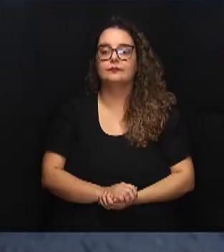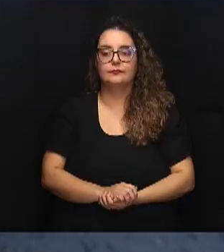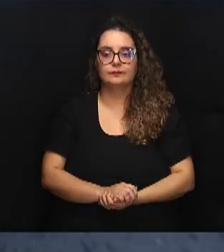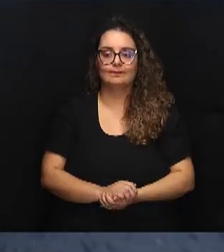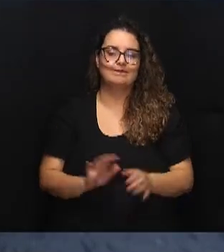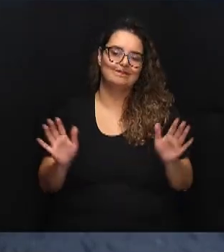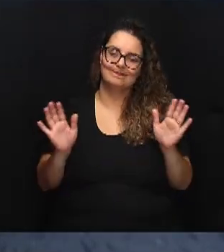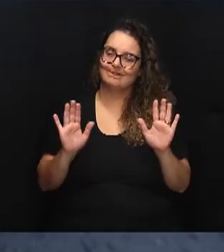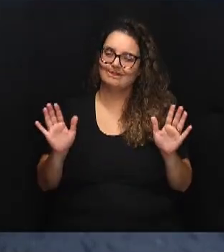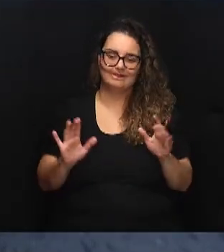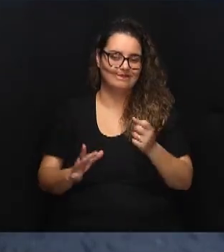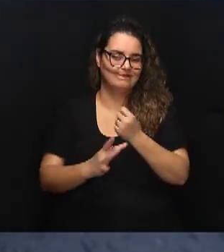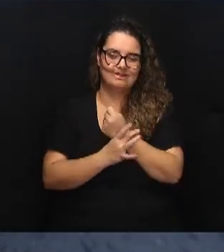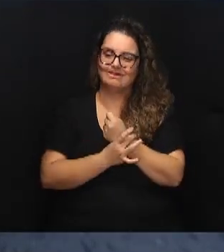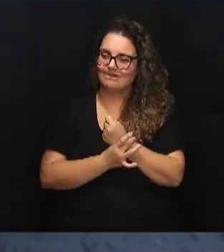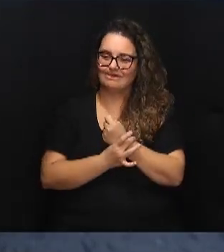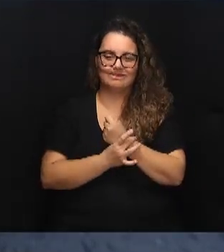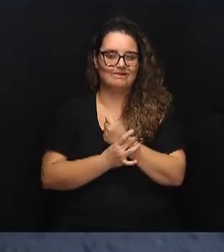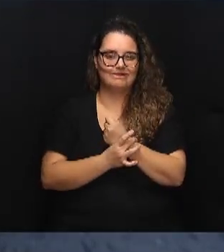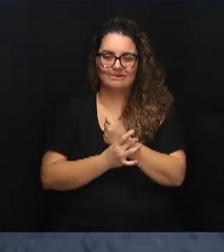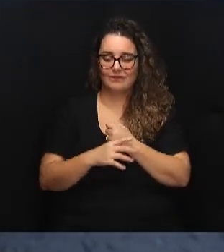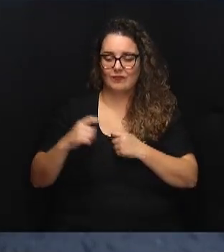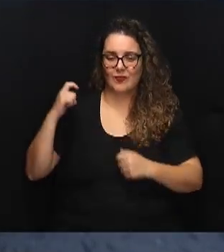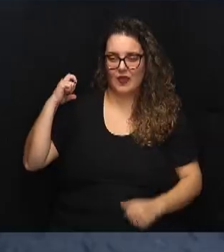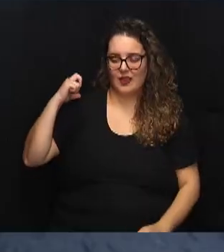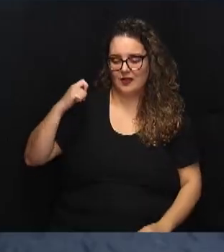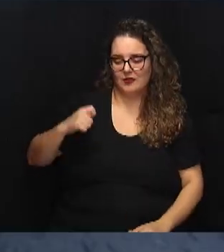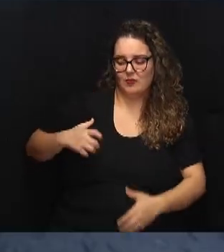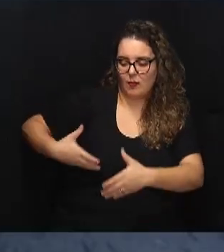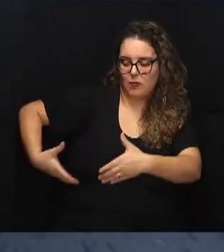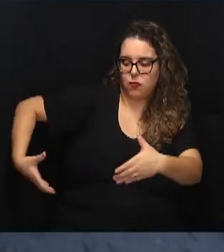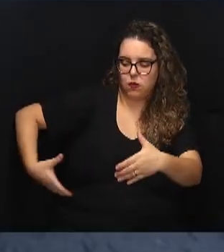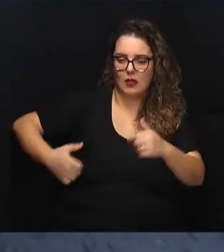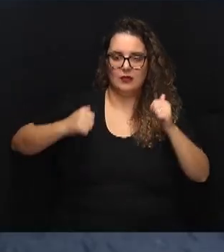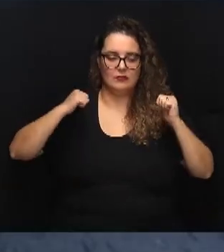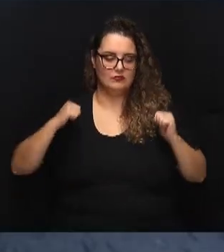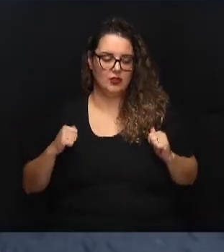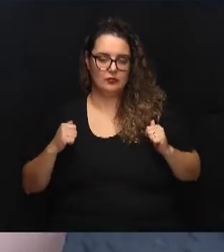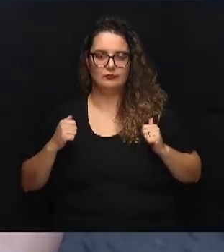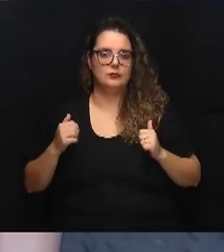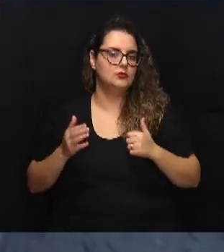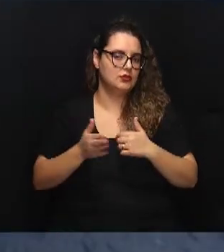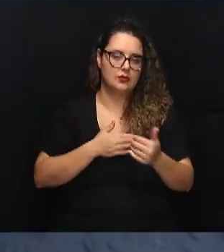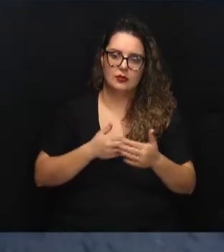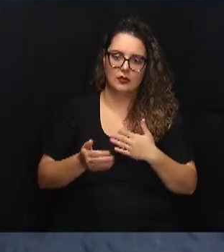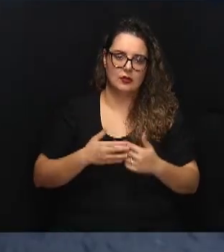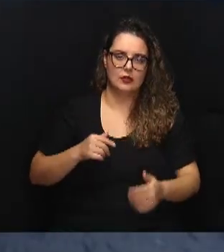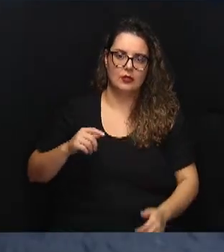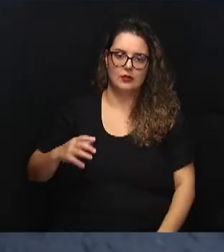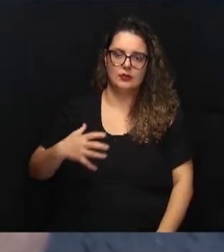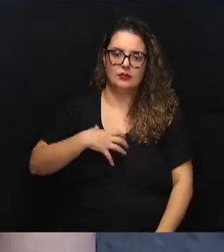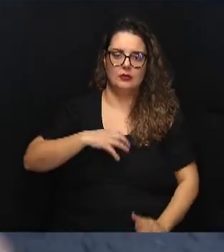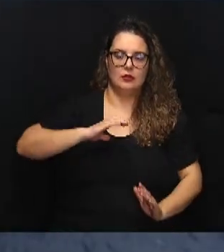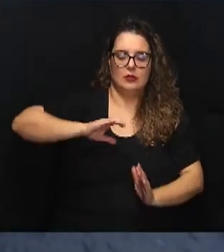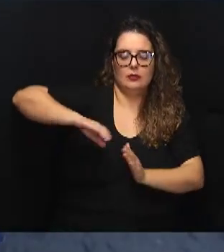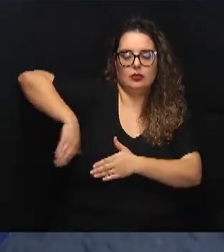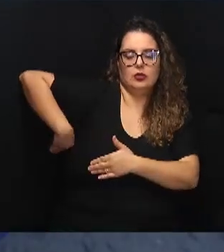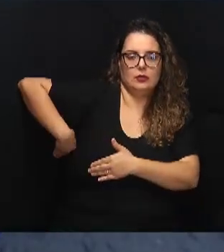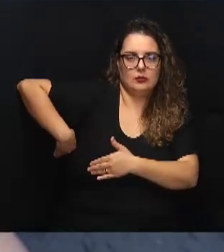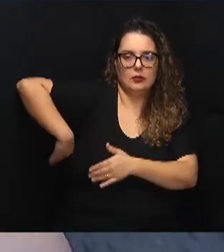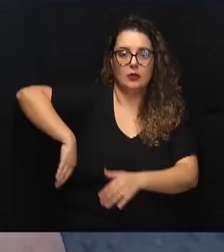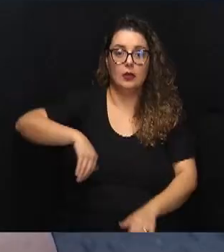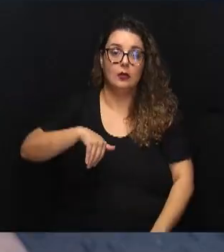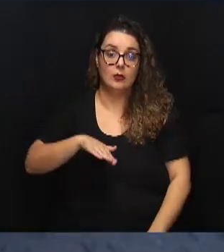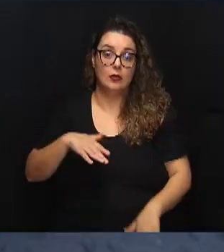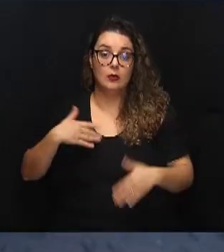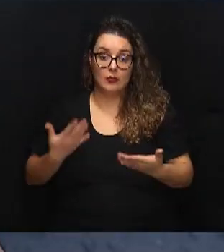Não é seguro. Bolsas e mochilas, invariavelmente, a gente joga para trás. Por mais que